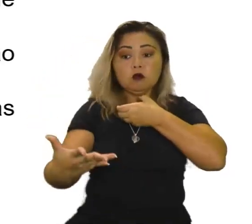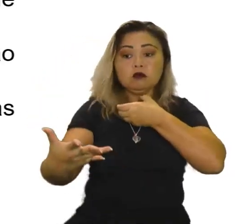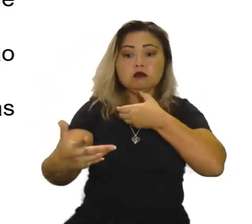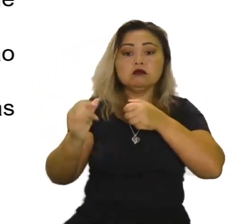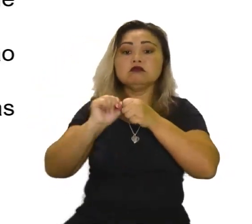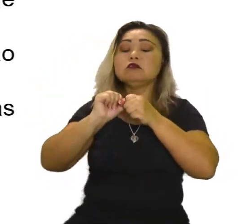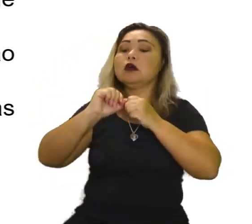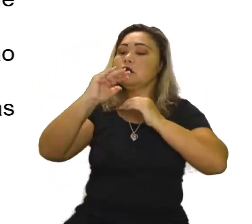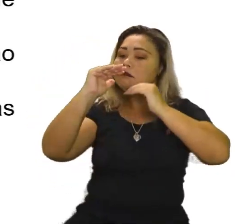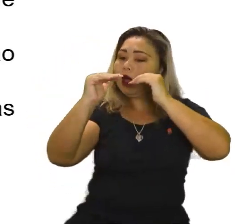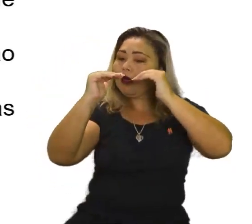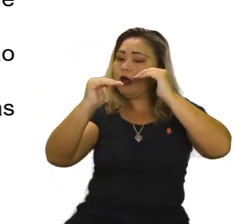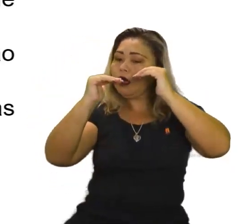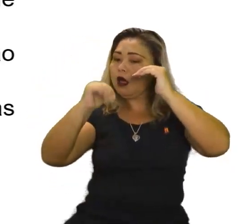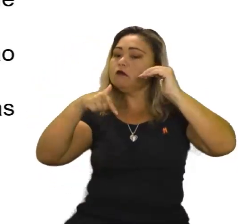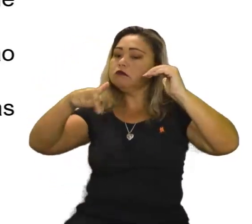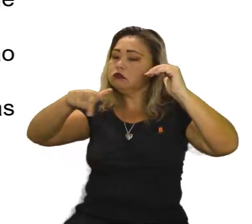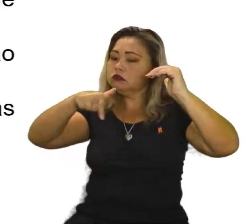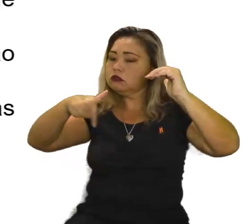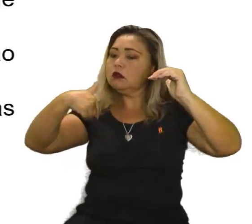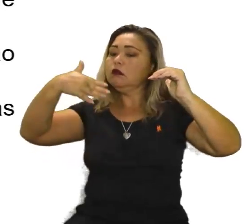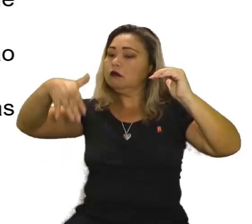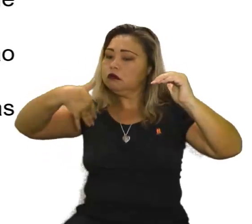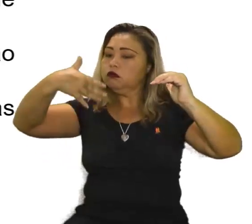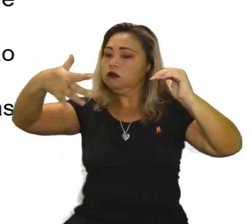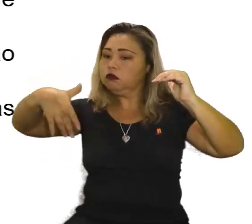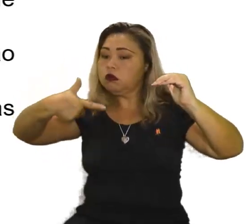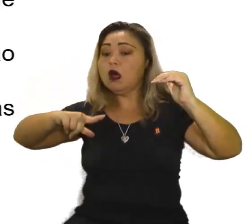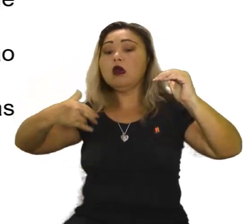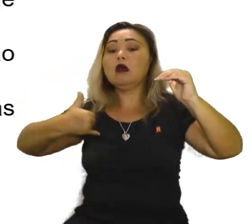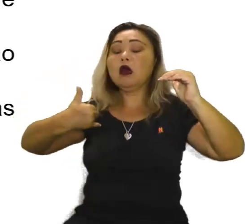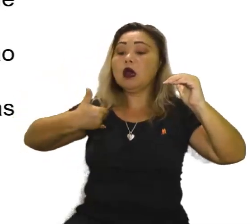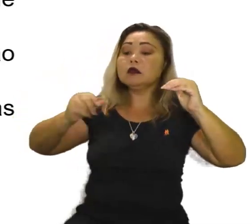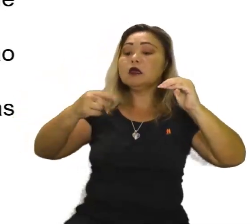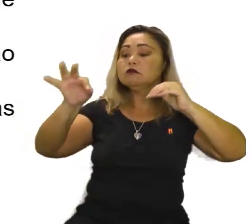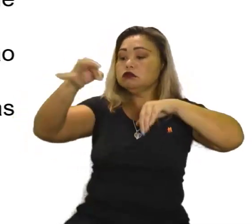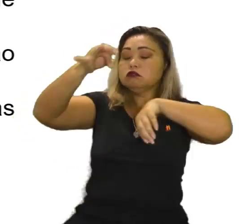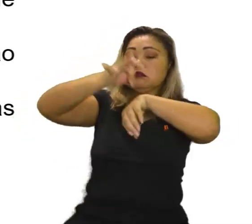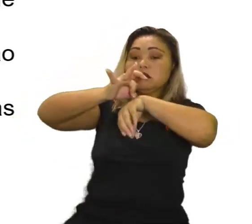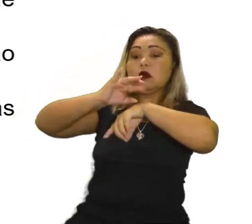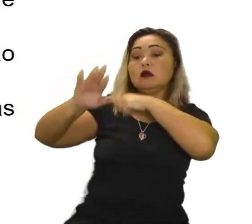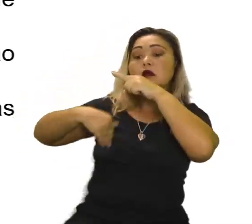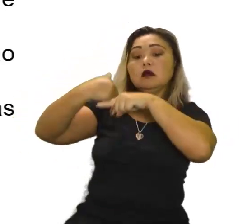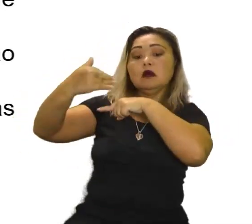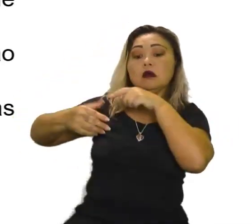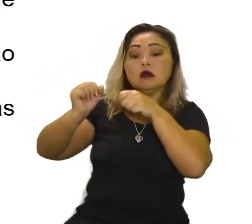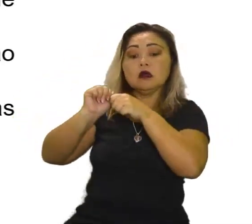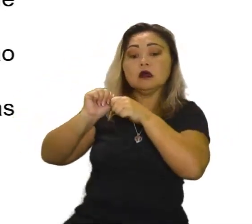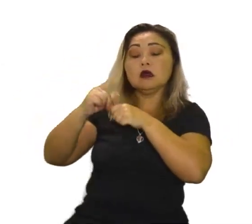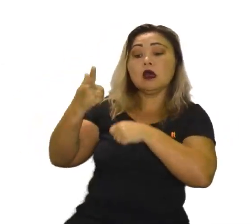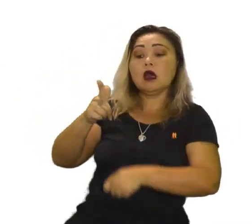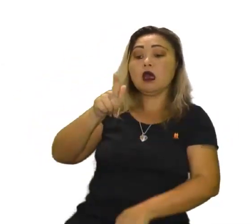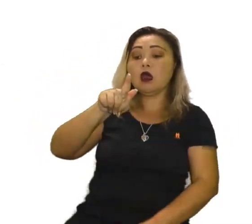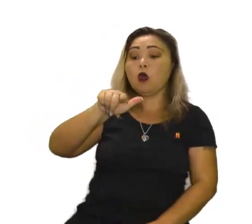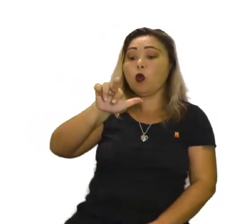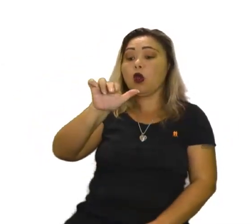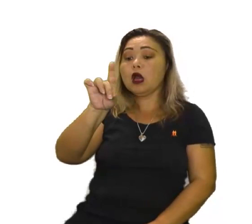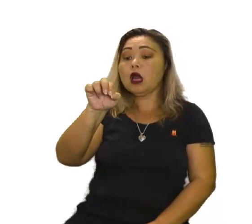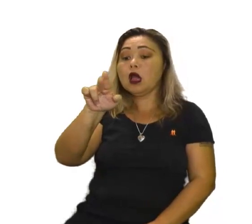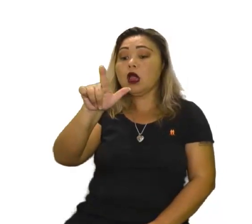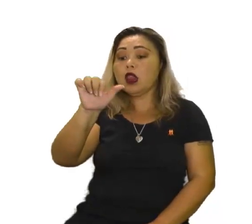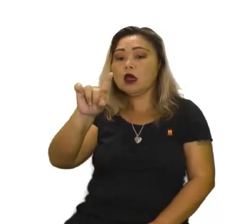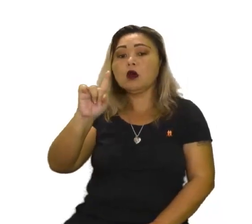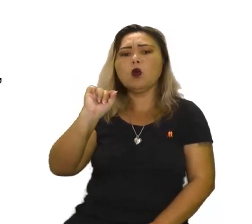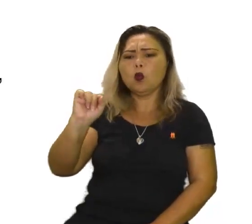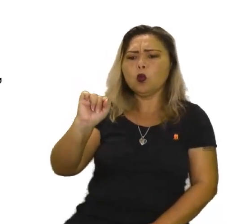escala de trabalho que normalmente está associada ao quê? À idade do indivíduo e o desenvolvimento das suas glândulas.